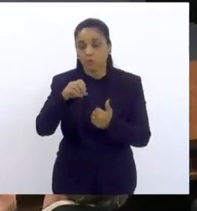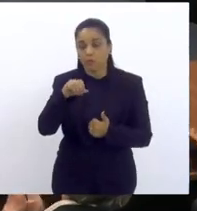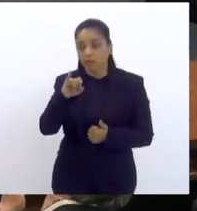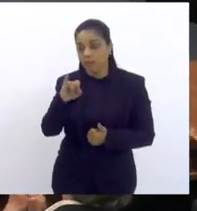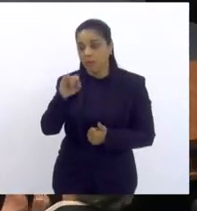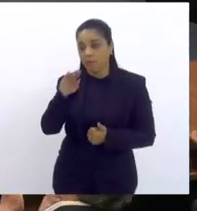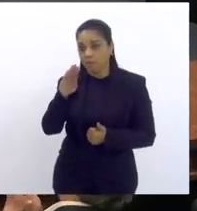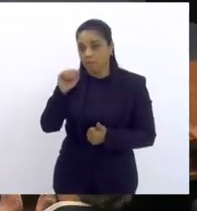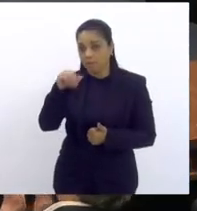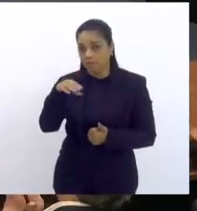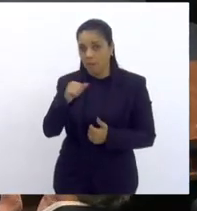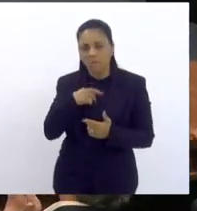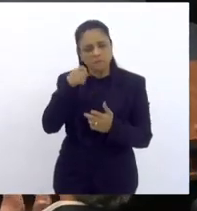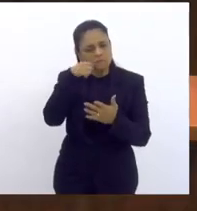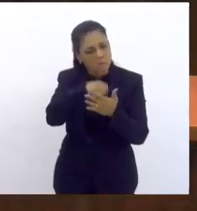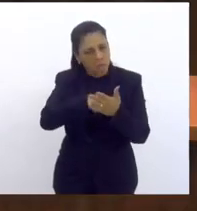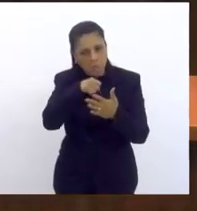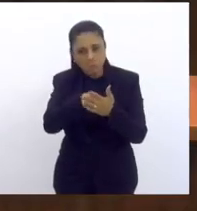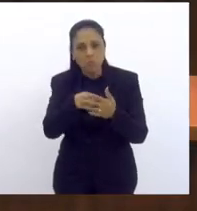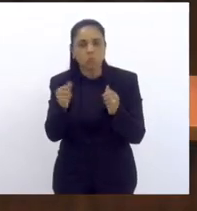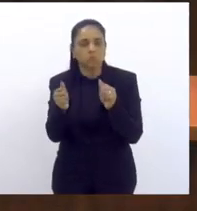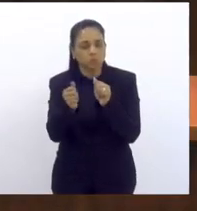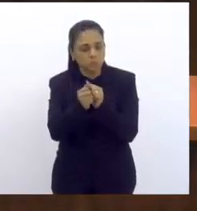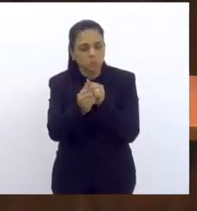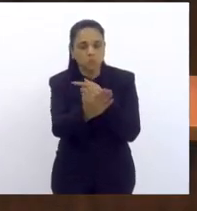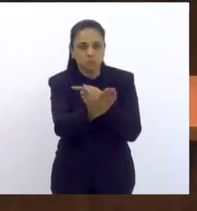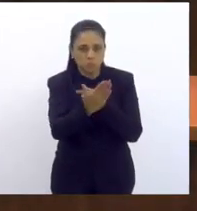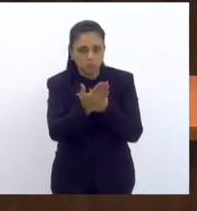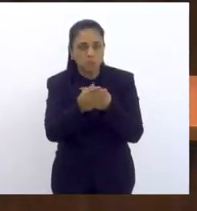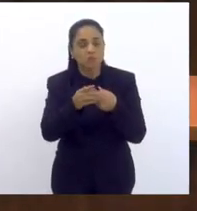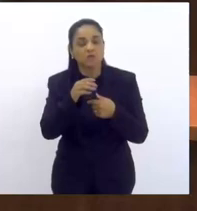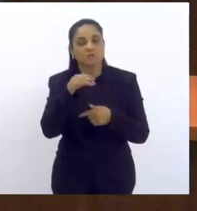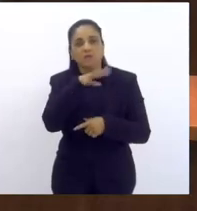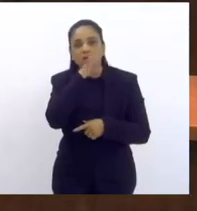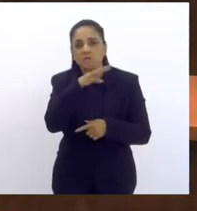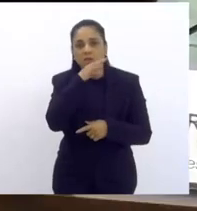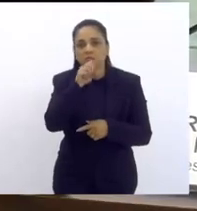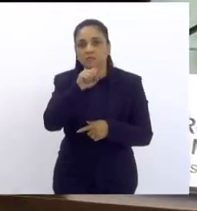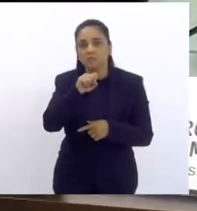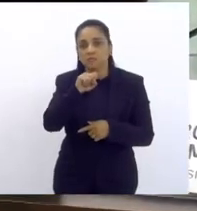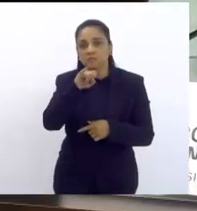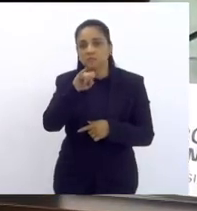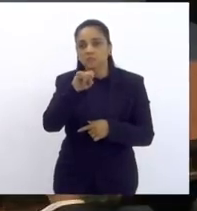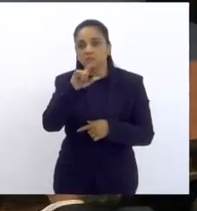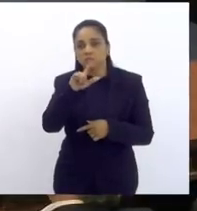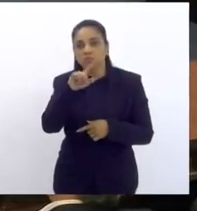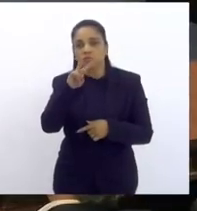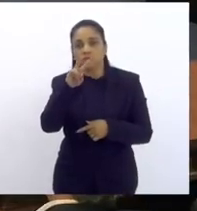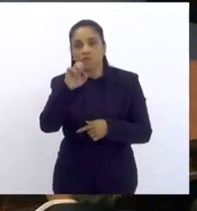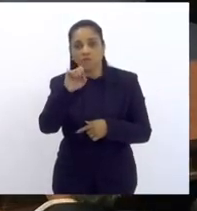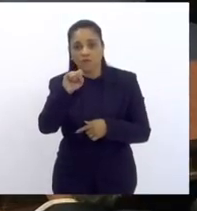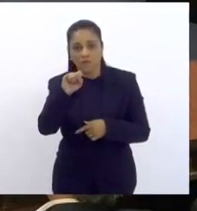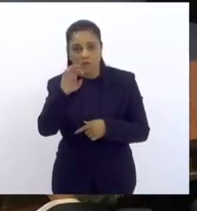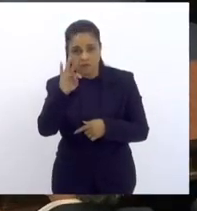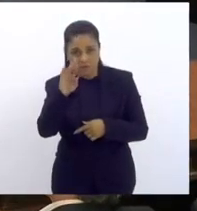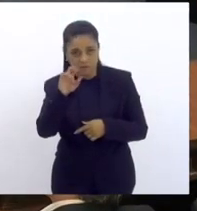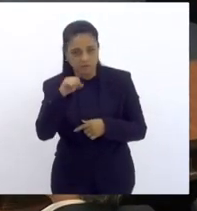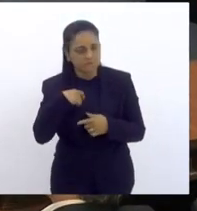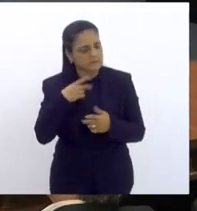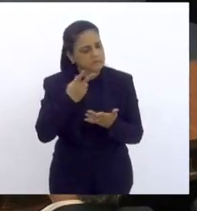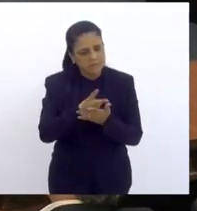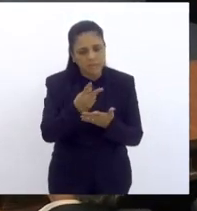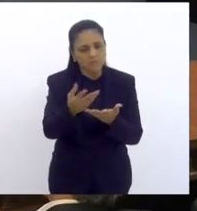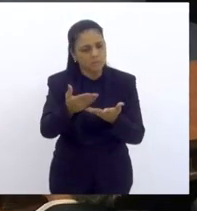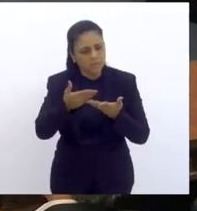sempre na luta dos animais silvestres então meu reconhecimento recebeu muito bem